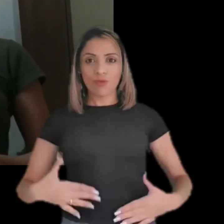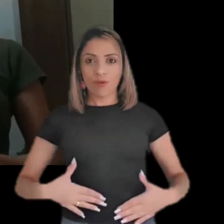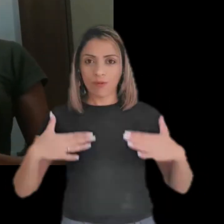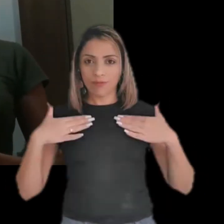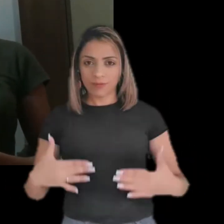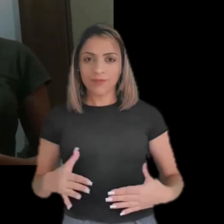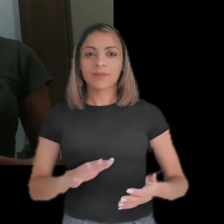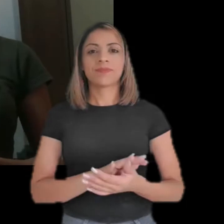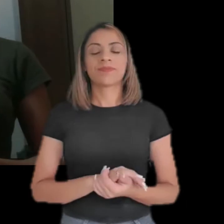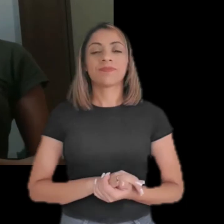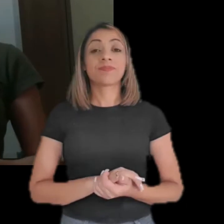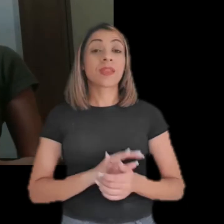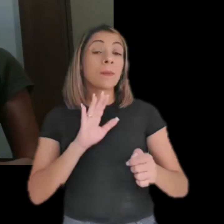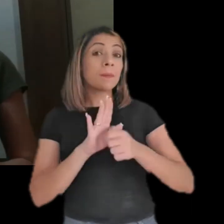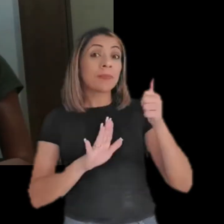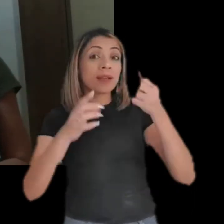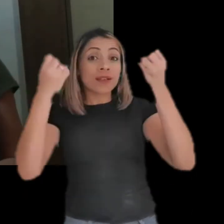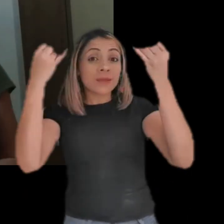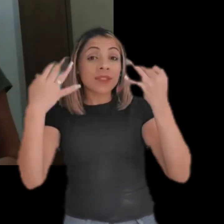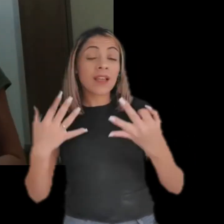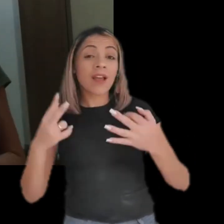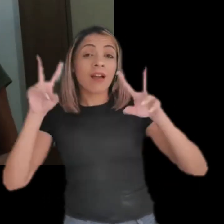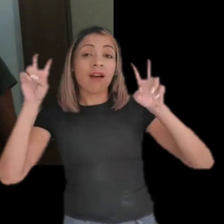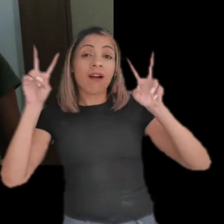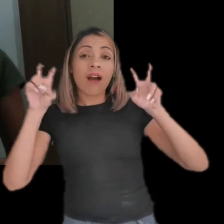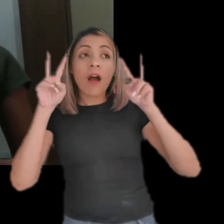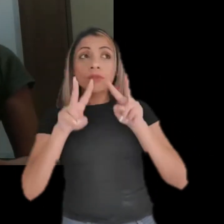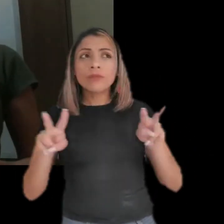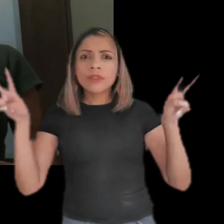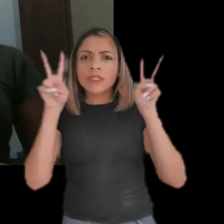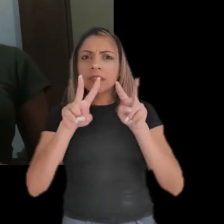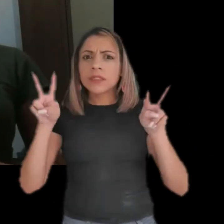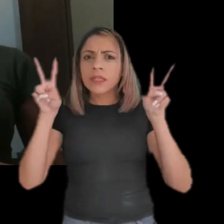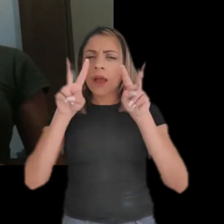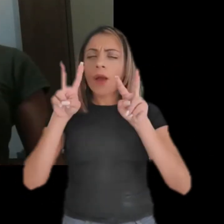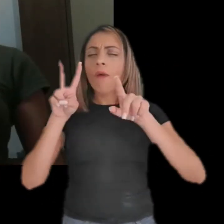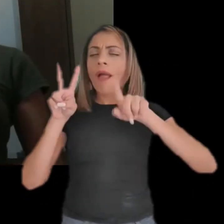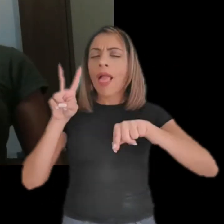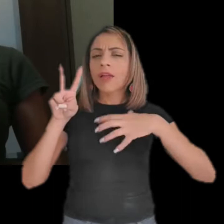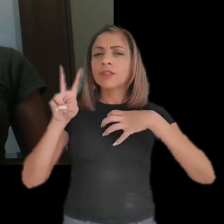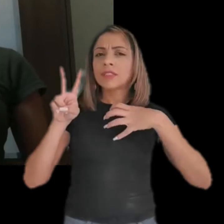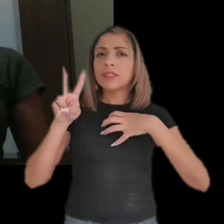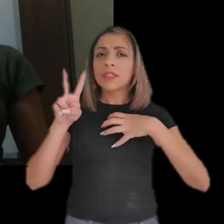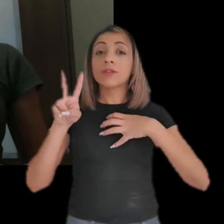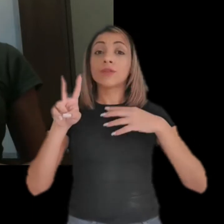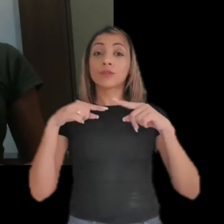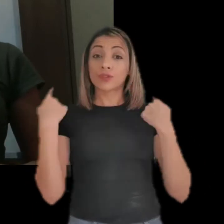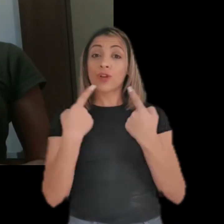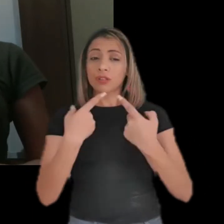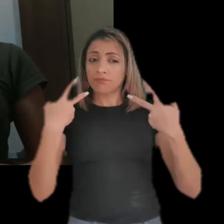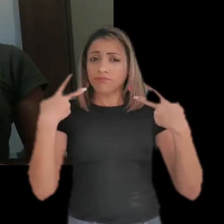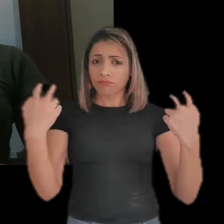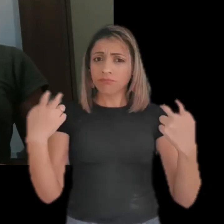bem? Então, primeiro falando da visão. A visão é o sentido nosso em que nós